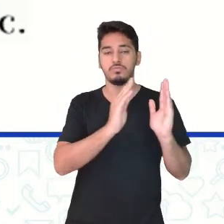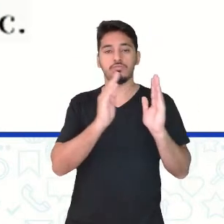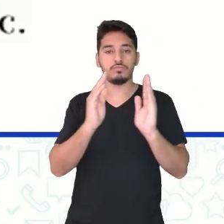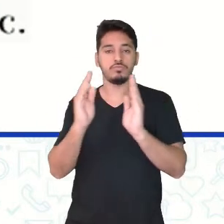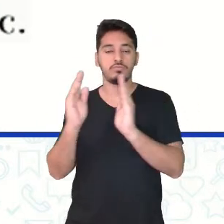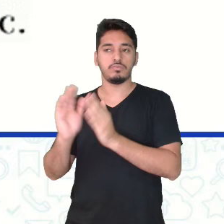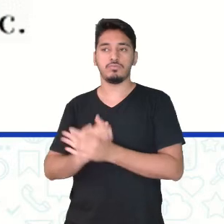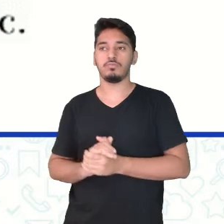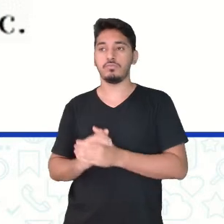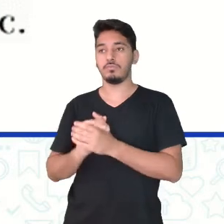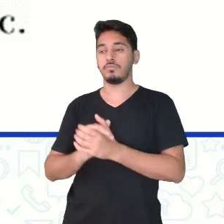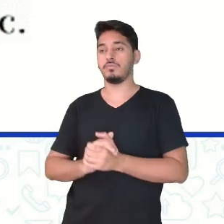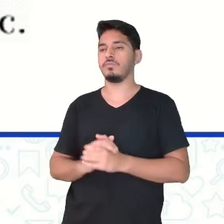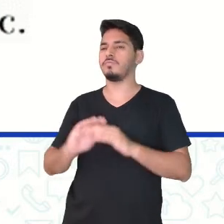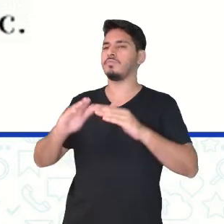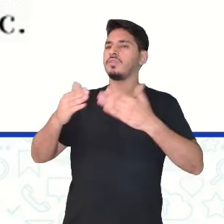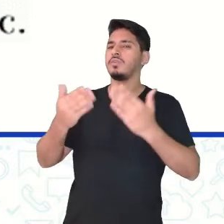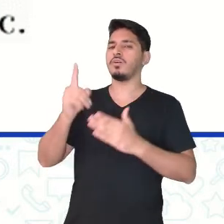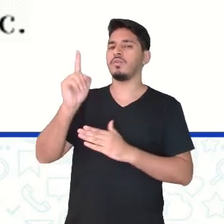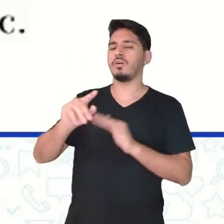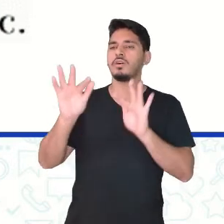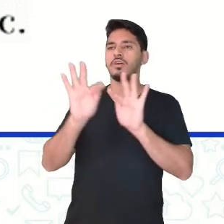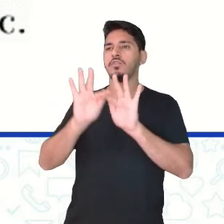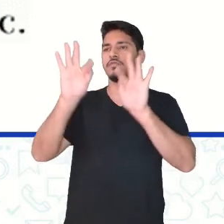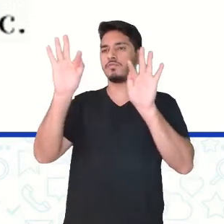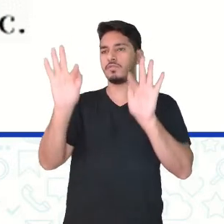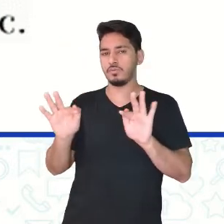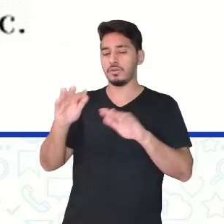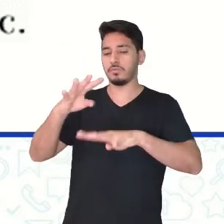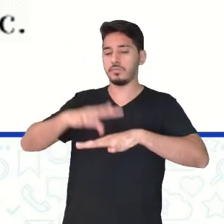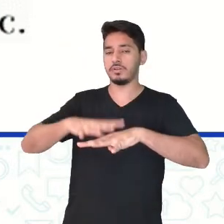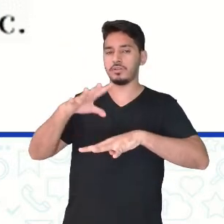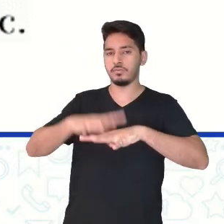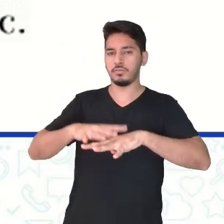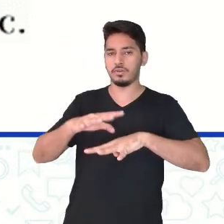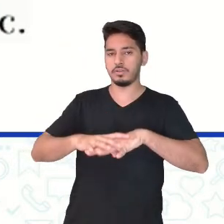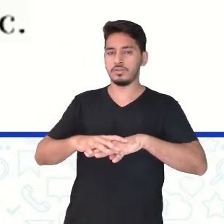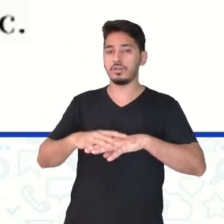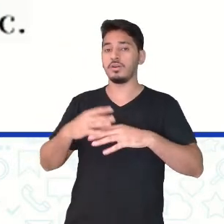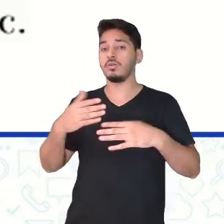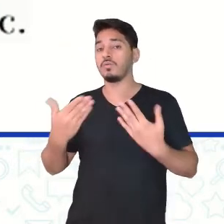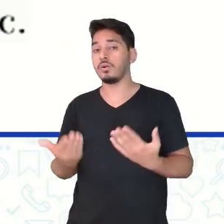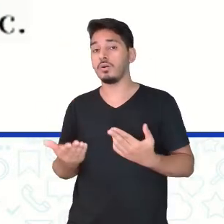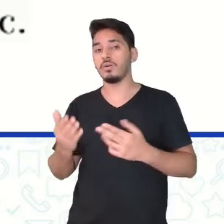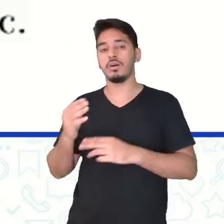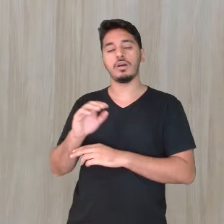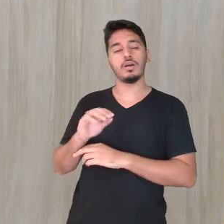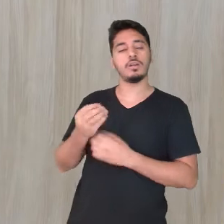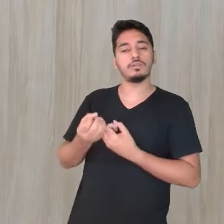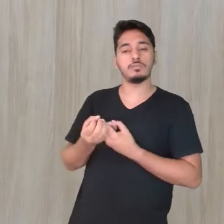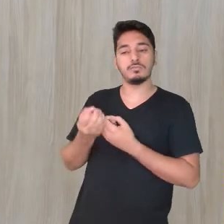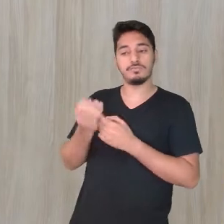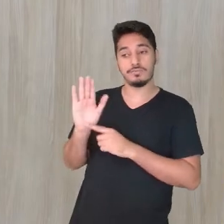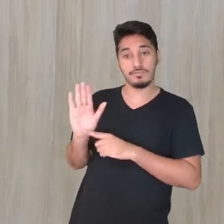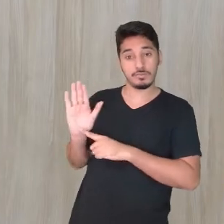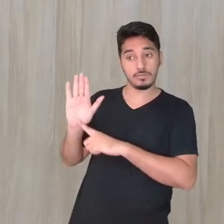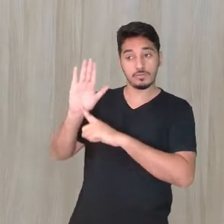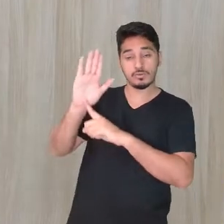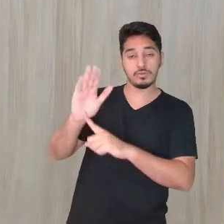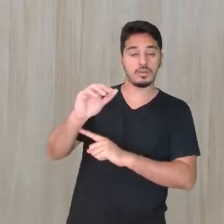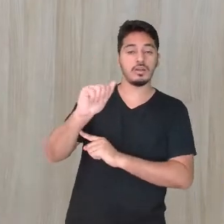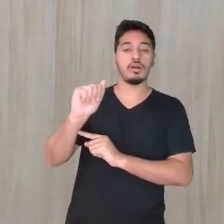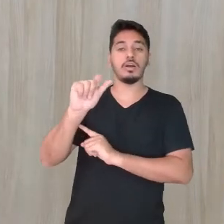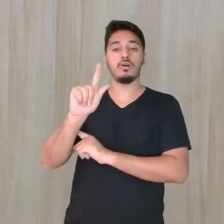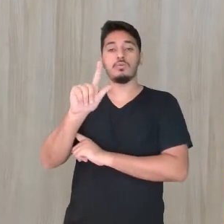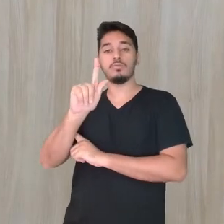pergunta é, qual é a fórmula matemática, qual é a expressão algébrica que representa